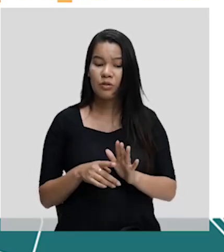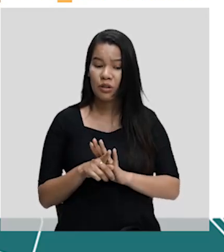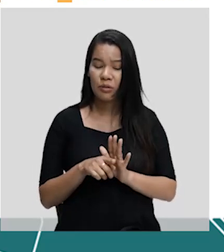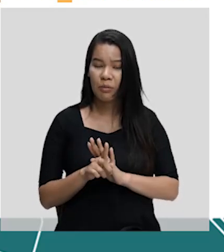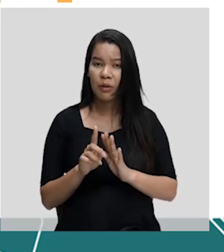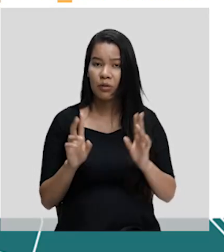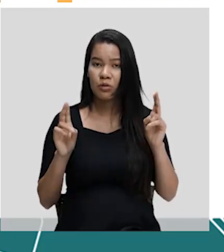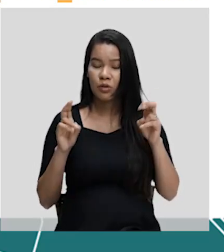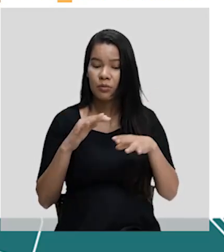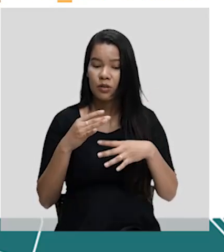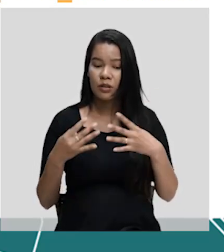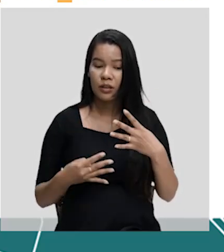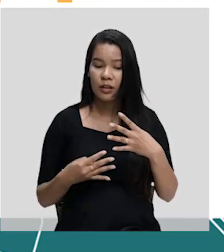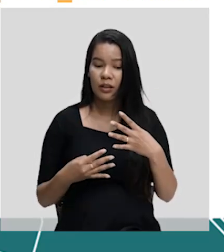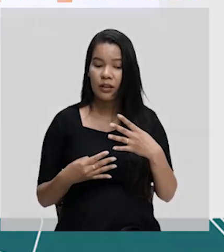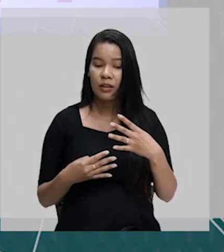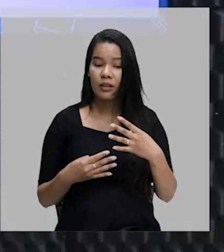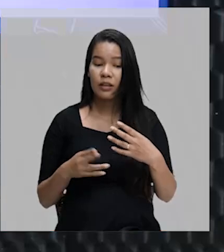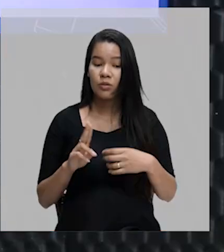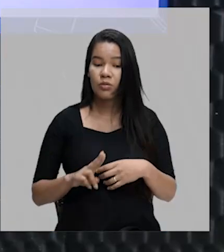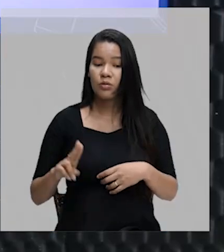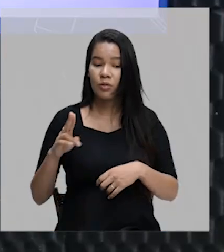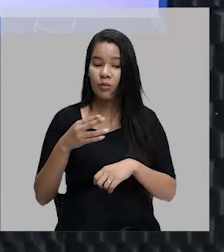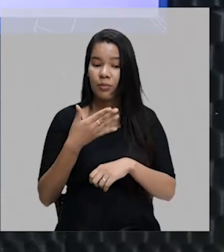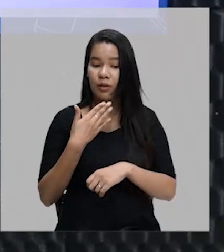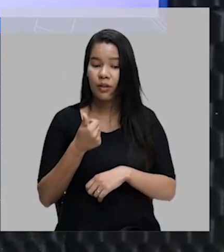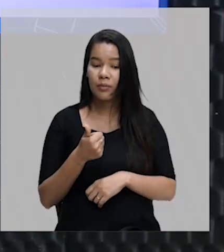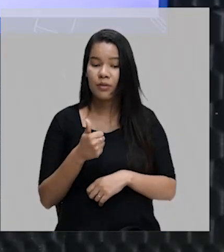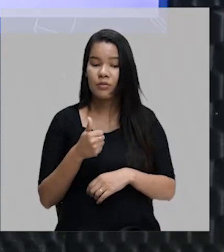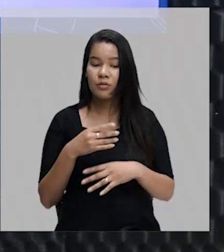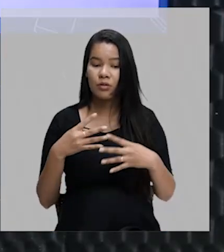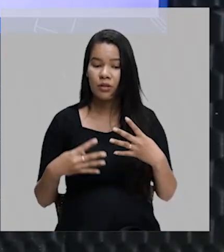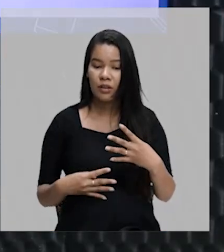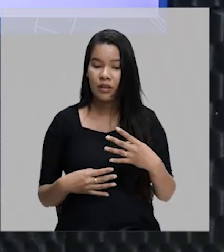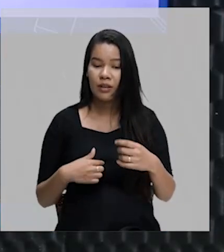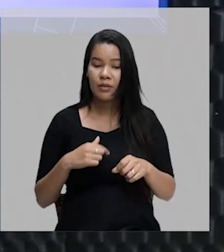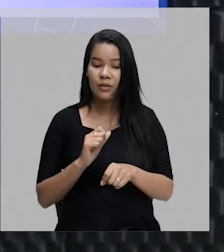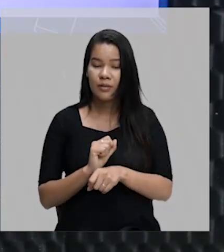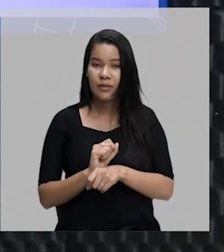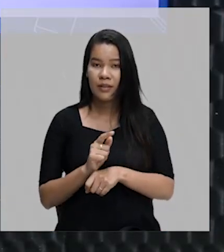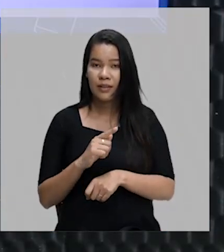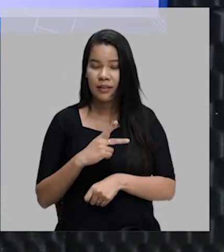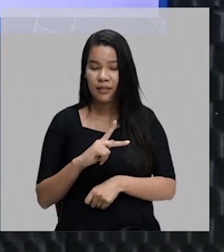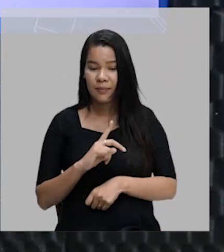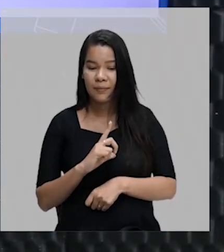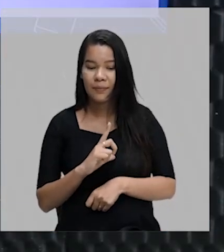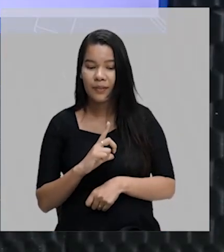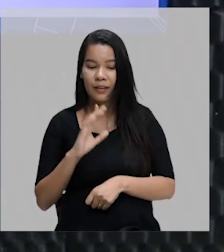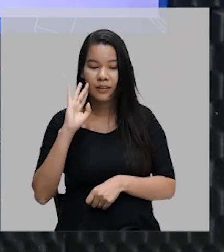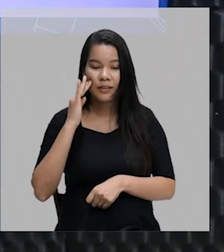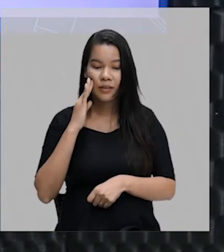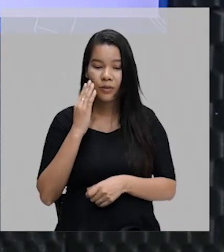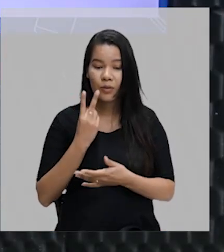em melhoramento genético, tá? Espero que vocês tenham entendido, pessoal. Continue estudando.